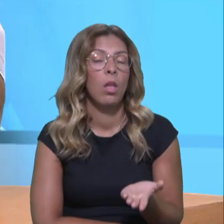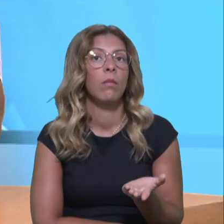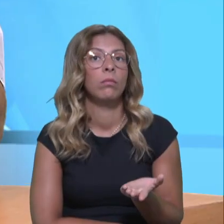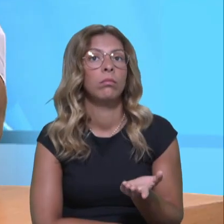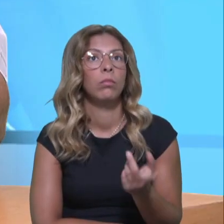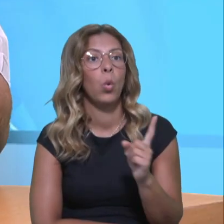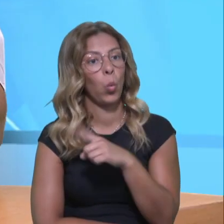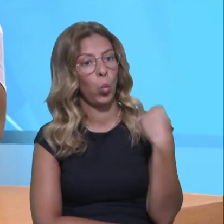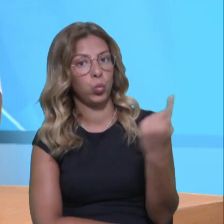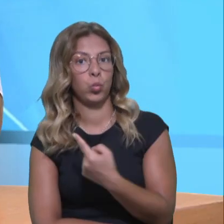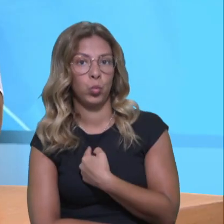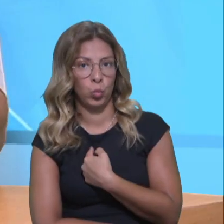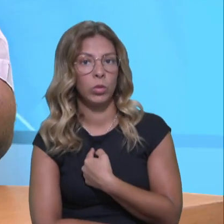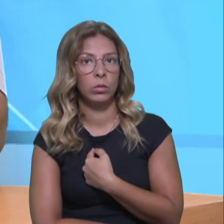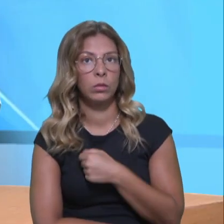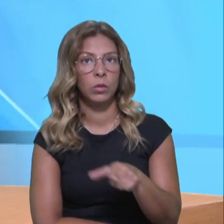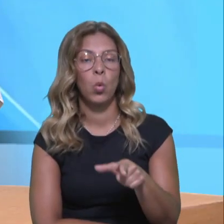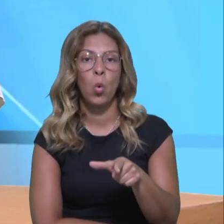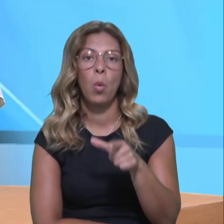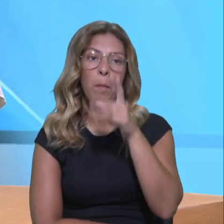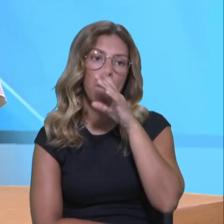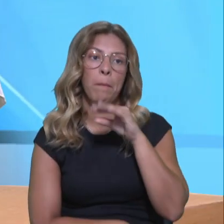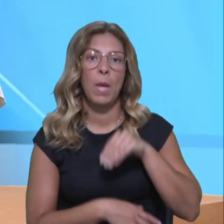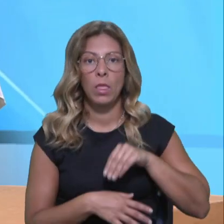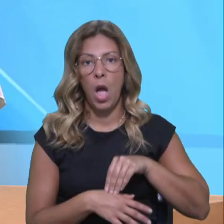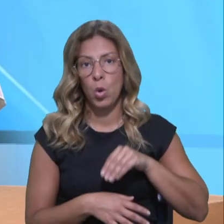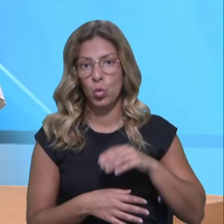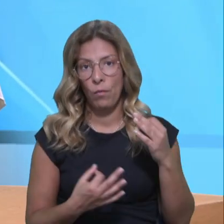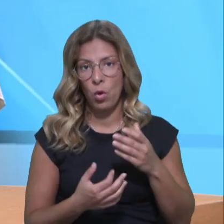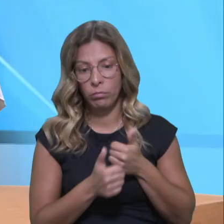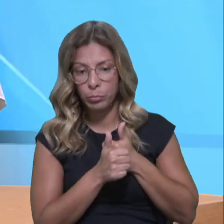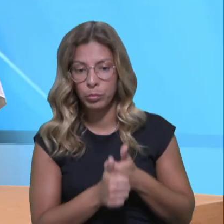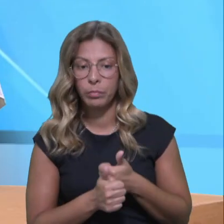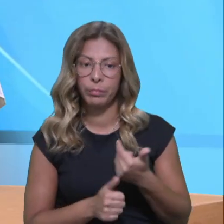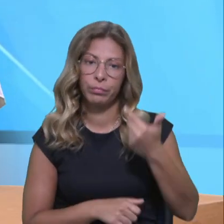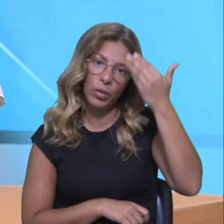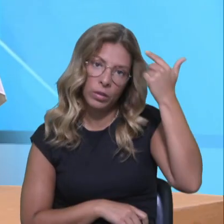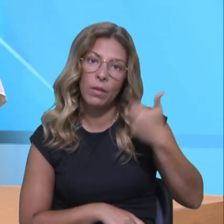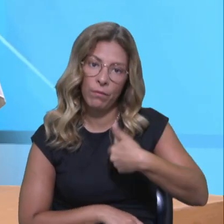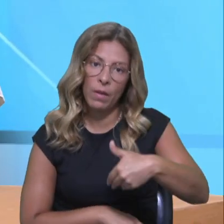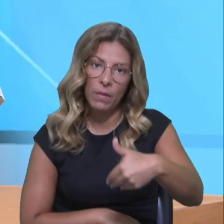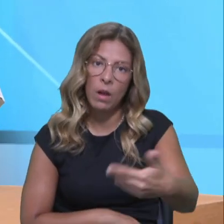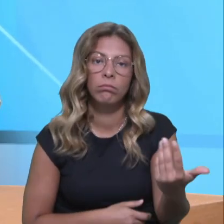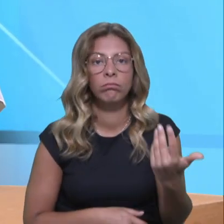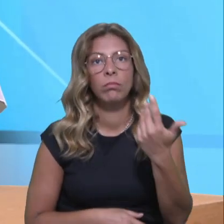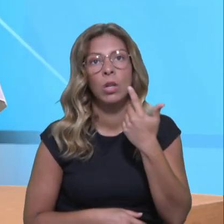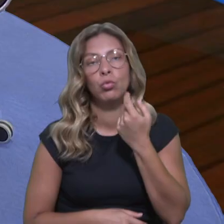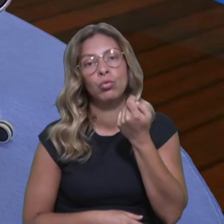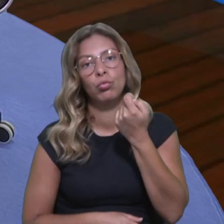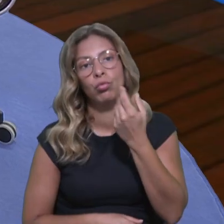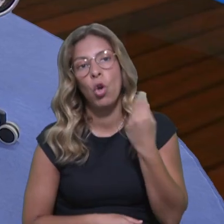todos, no fundo, comentavam que as cidades estavam a envelhecer, estavam cada vez com mais idosos e menos jovens. Mas